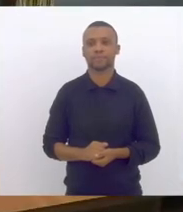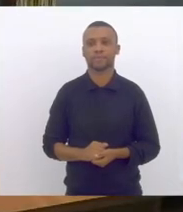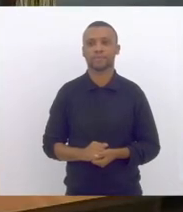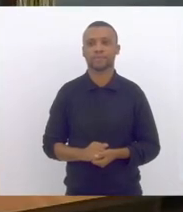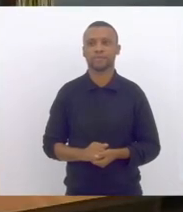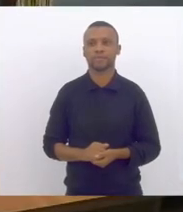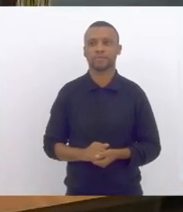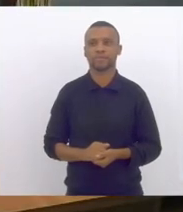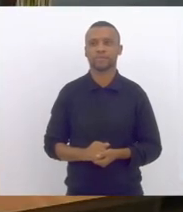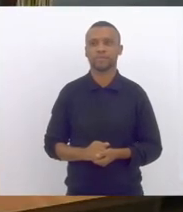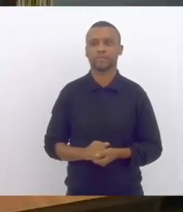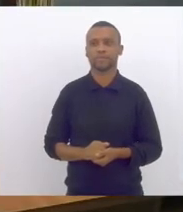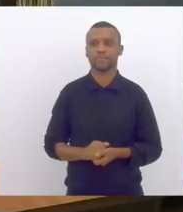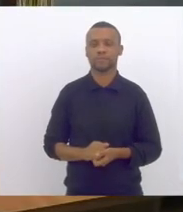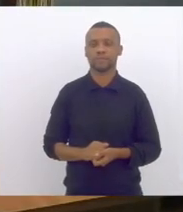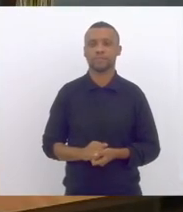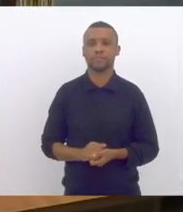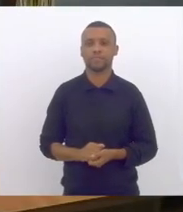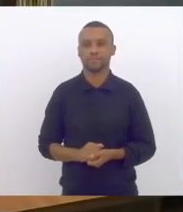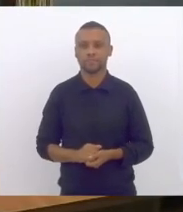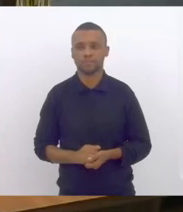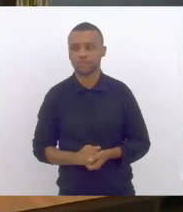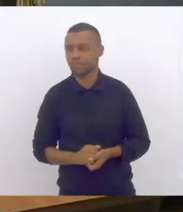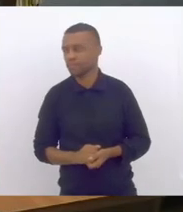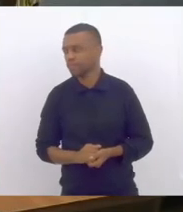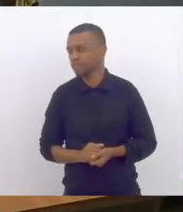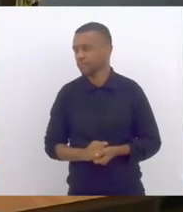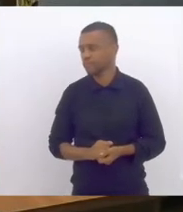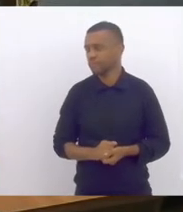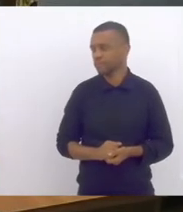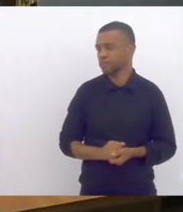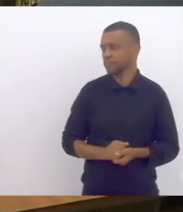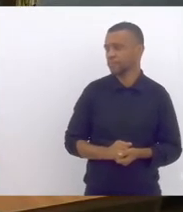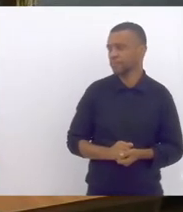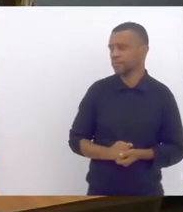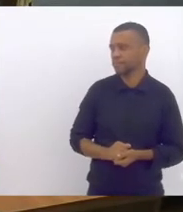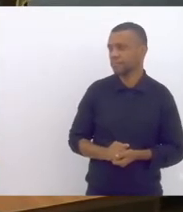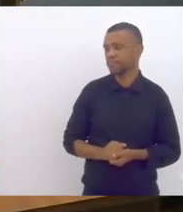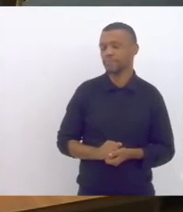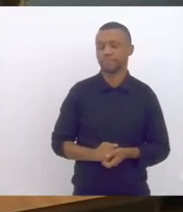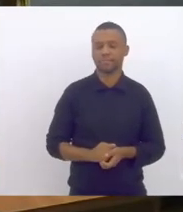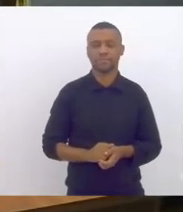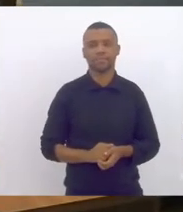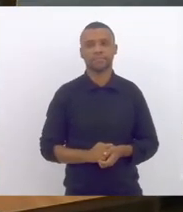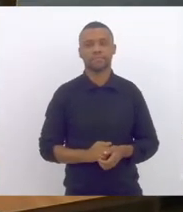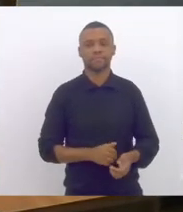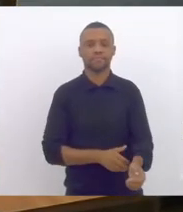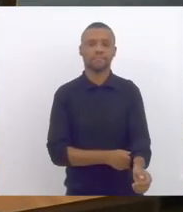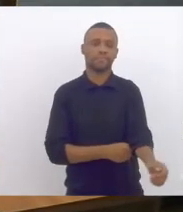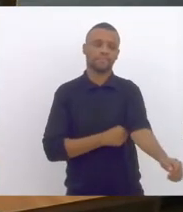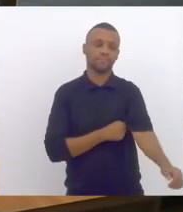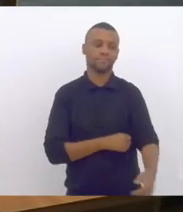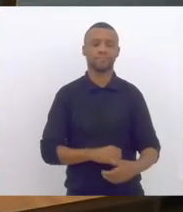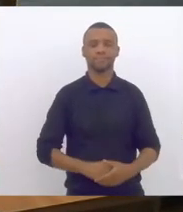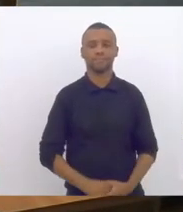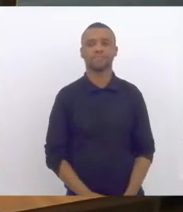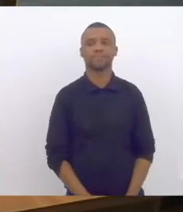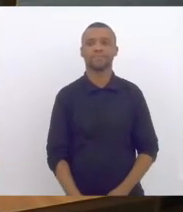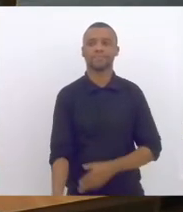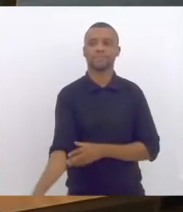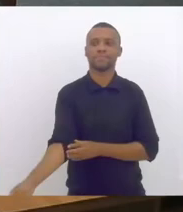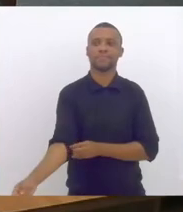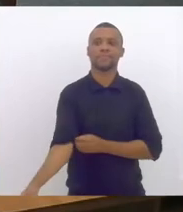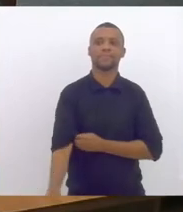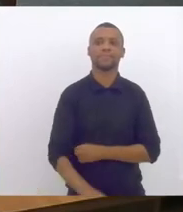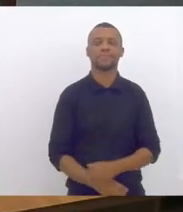autorização... da educação climática, eu fiz 2 emendas, você fez 2, tem retirado as 2, e as suas 2 dá para incorporar.